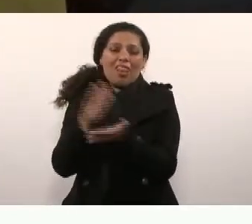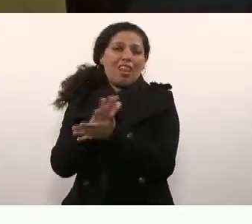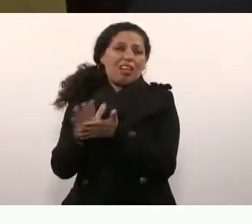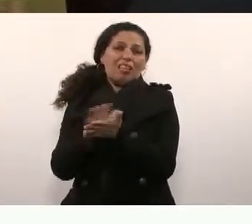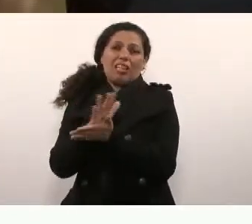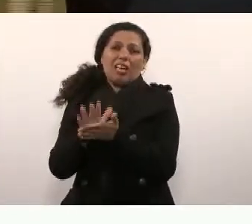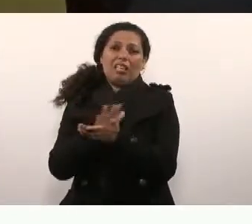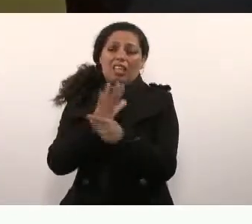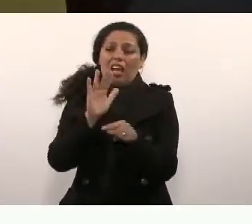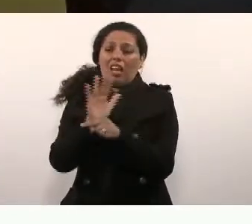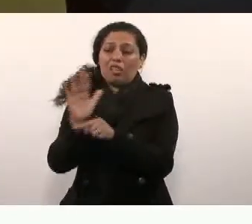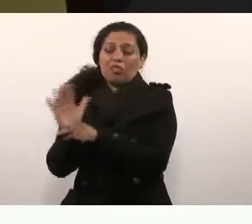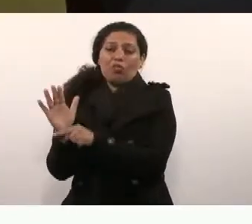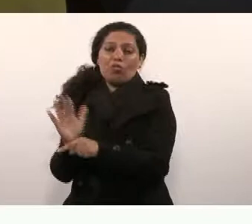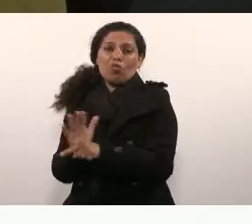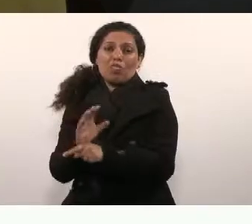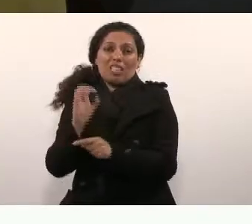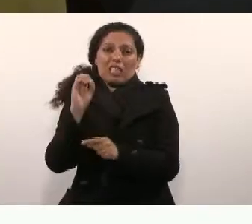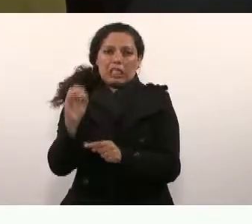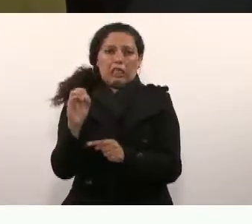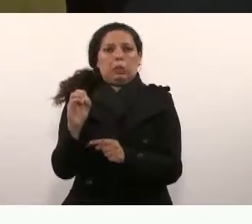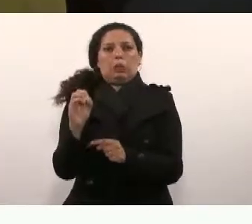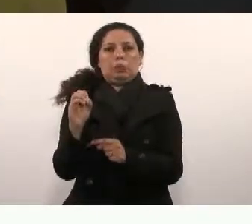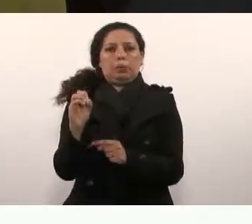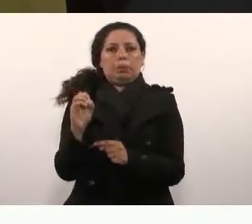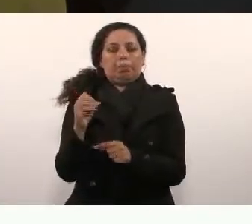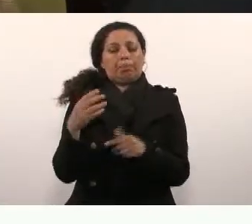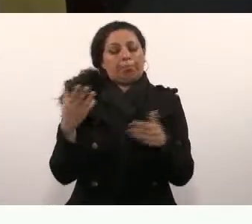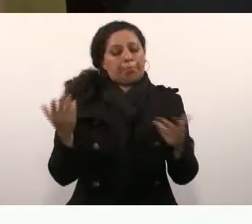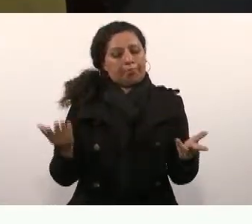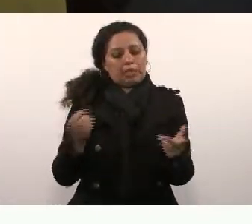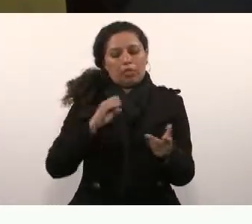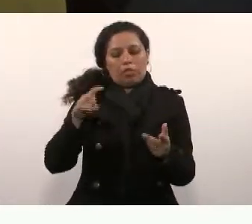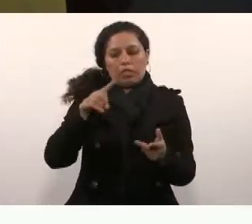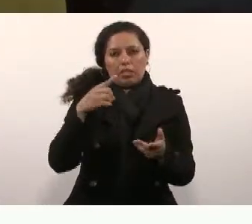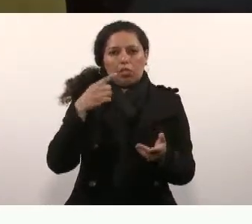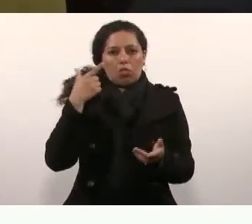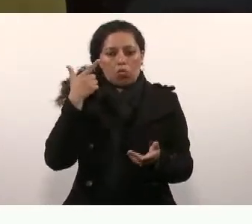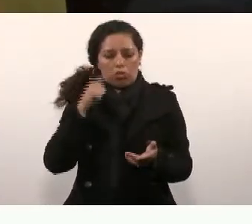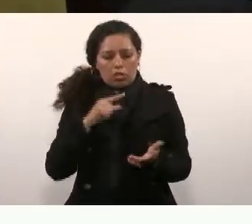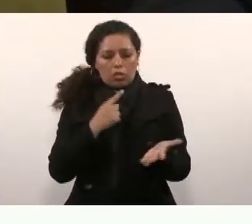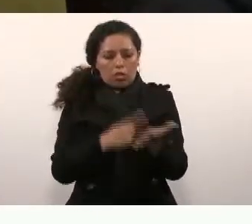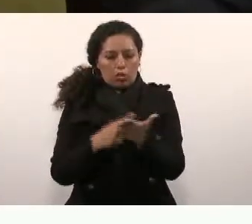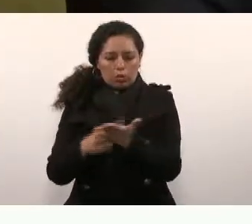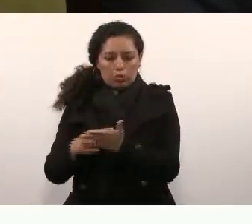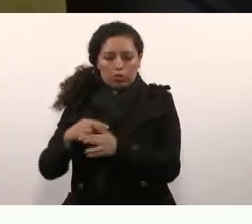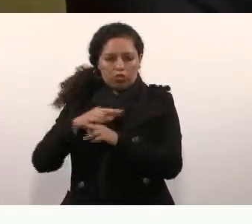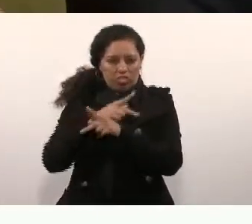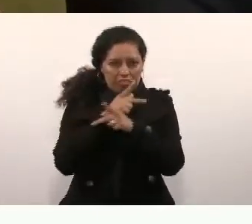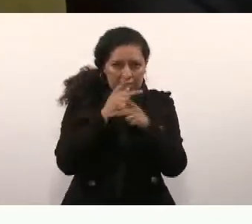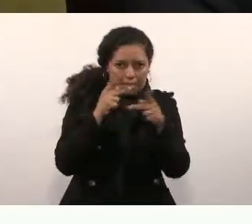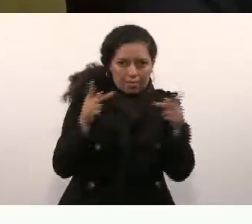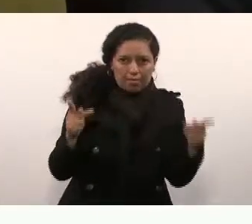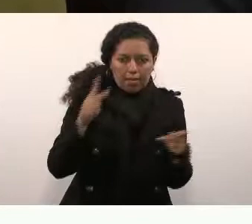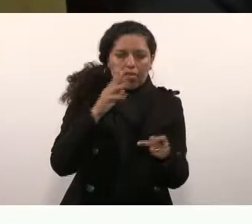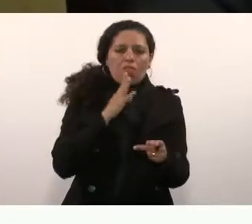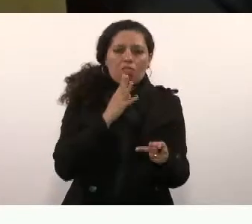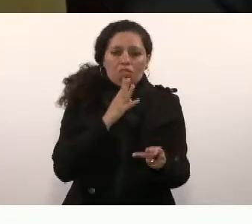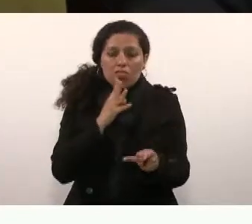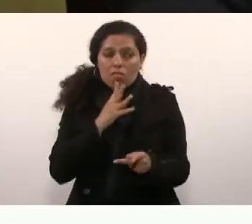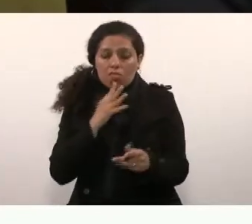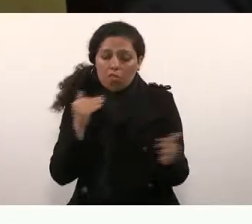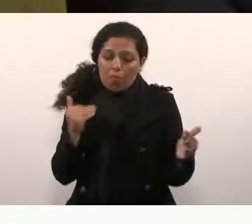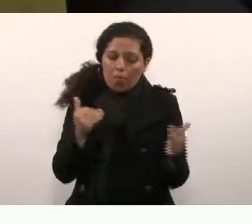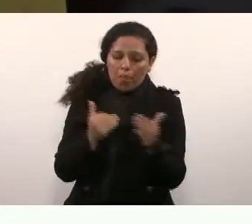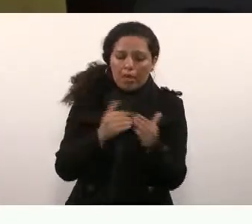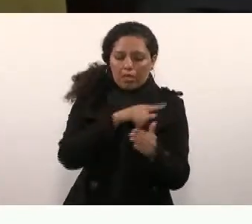amparo. Isso há que ser colocado. Então, se Vossa Excelência conseguir marcar uma visita, conseguir entender, eu acho que o deputado Valdec e Vossa Excelência